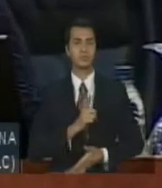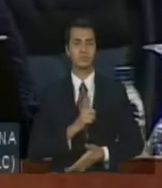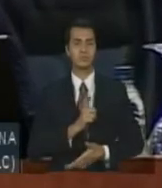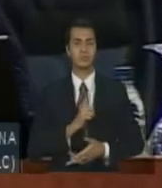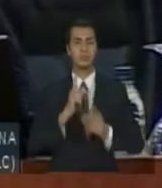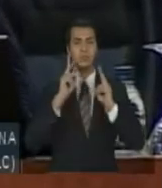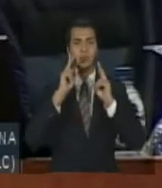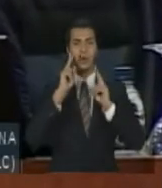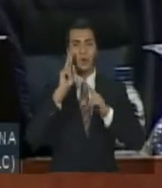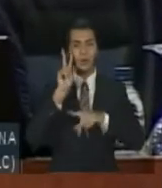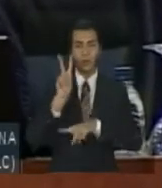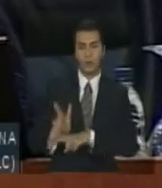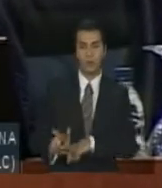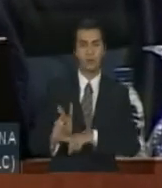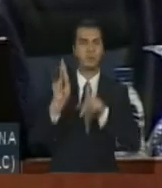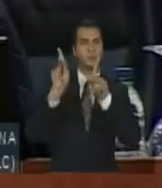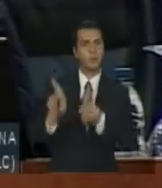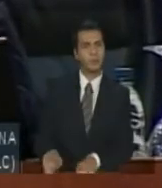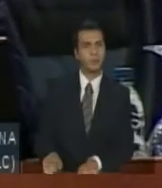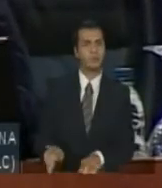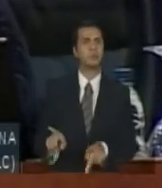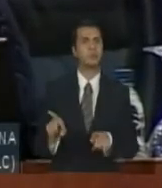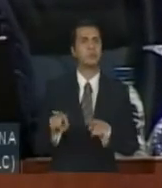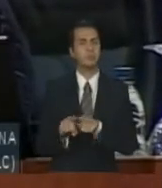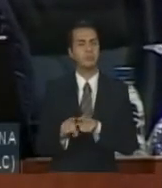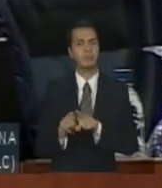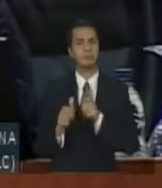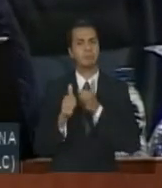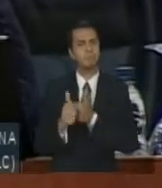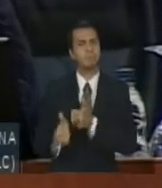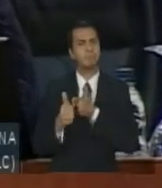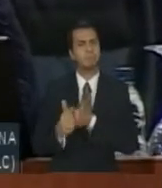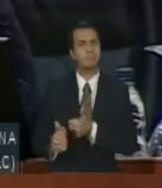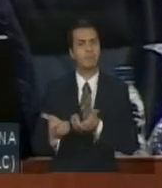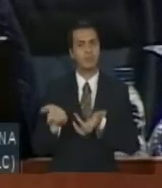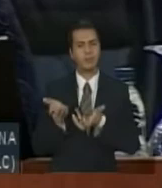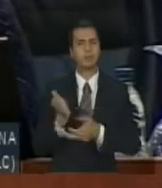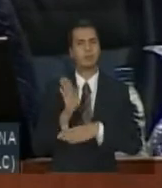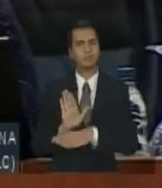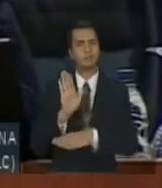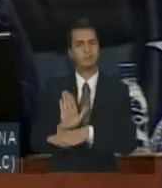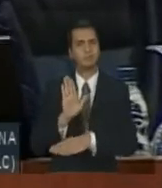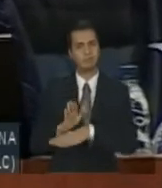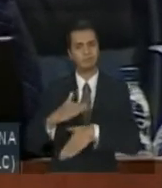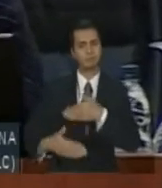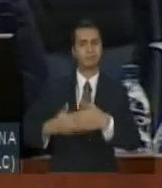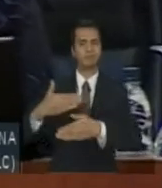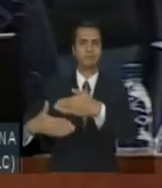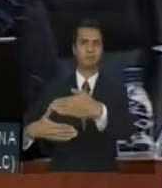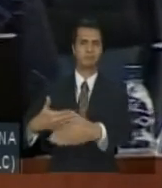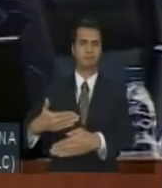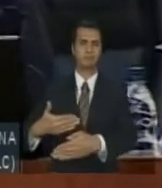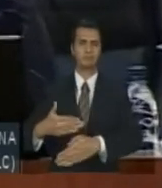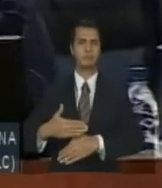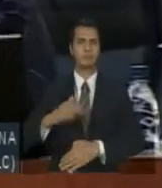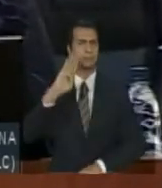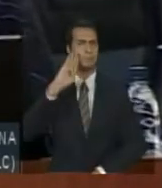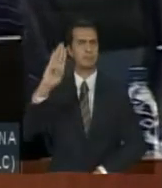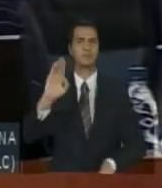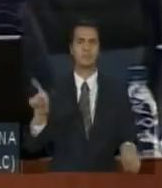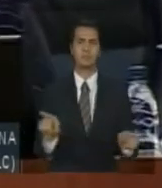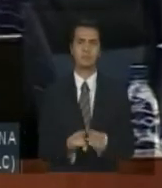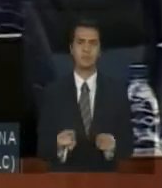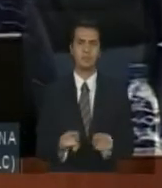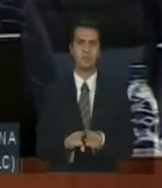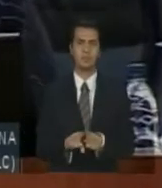seus povos e vem buscando o seu desenvolvimento e, sobretudo,